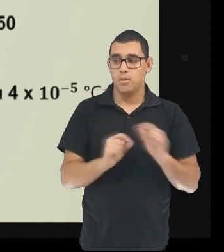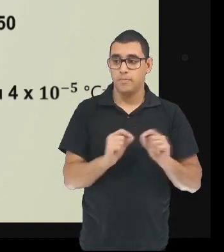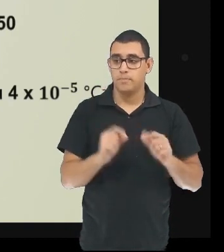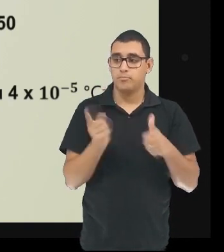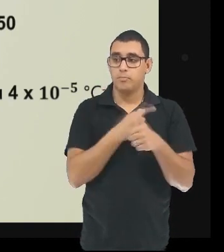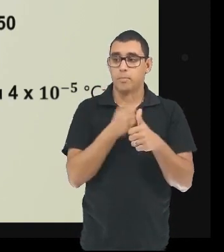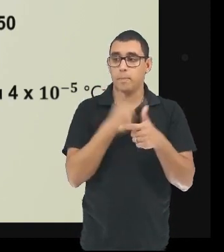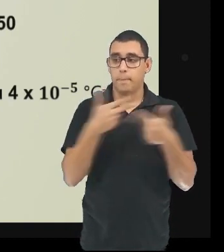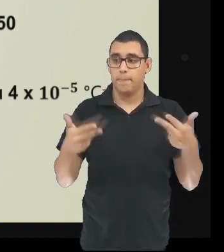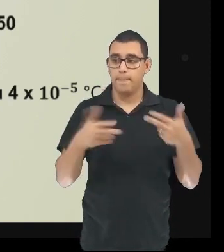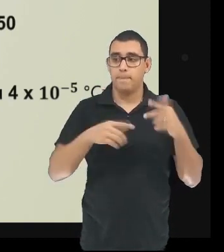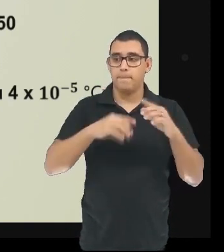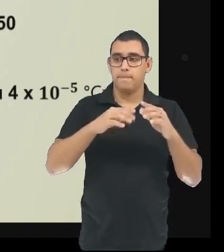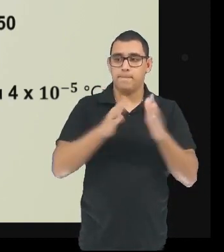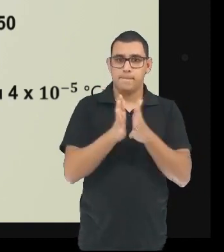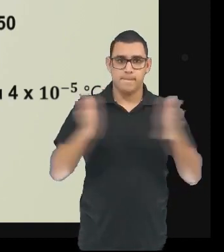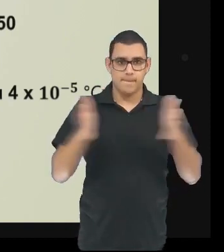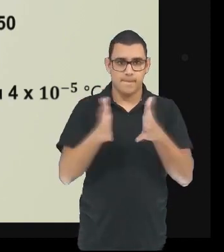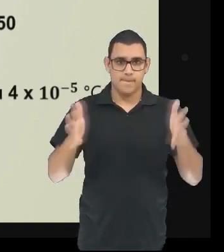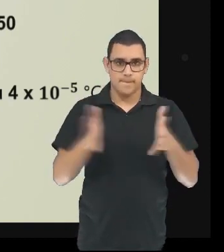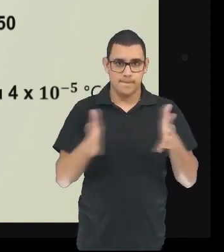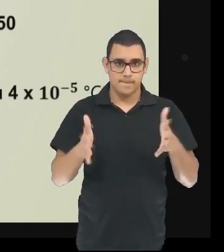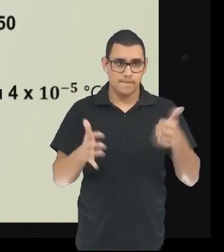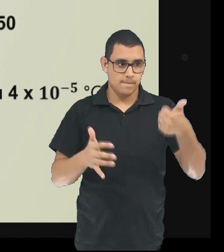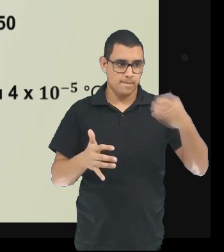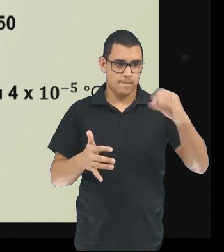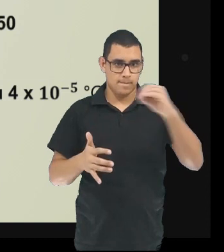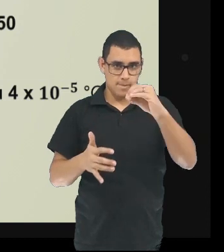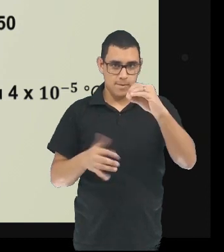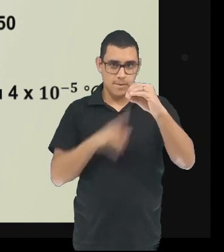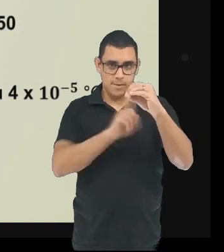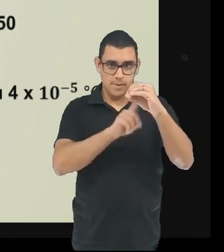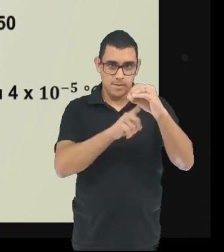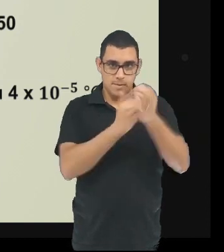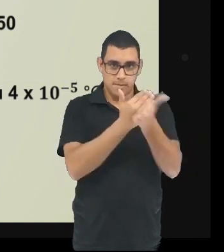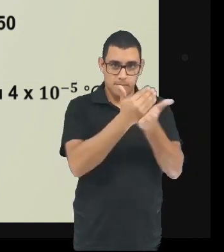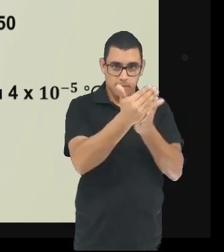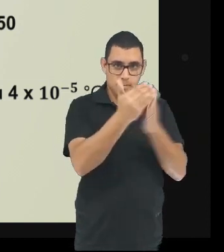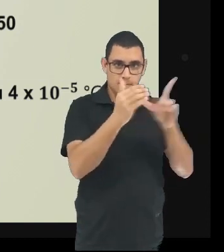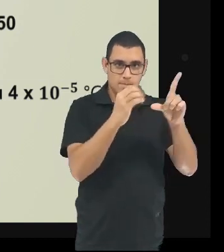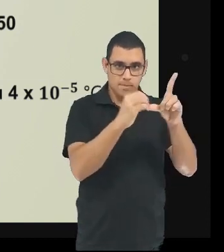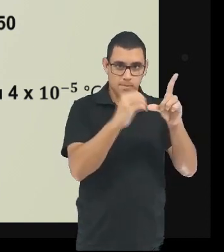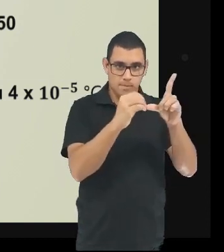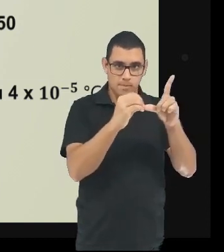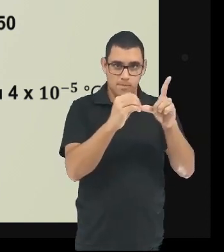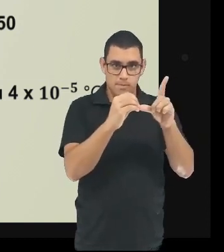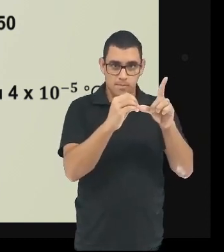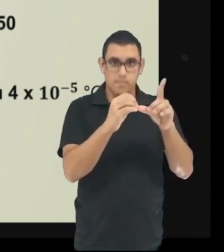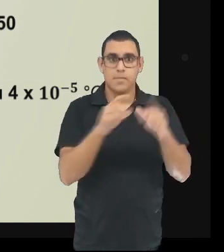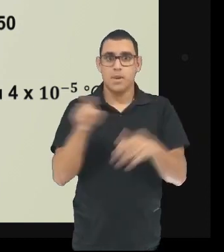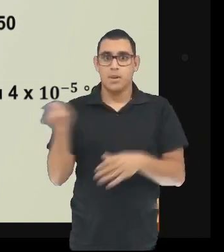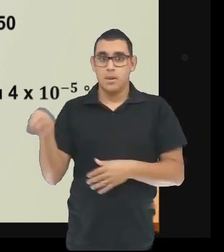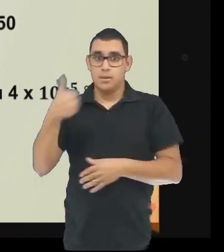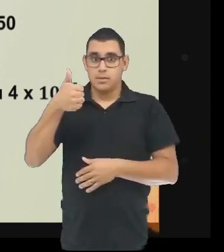Então, vamos lá. Então, primeiro a variação de comprimento. Observem que 100,2, que foi o comprimento